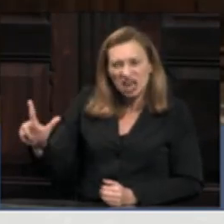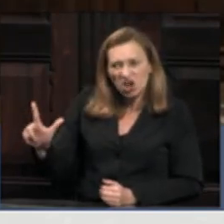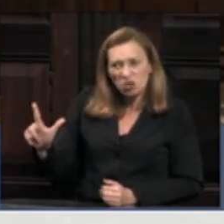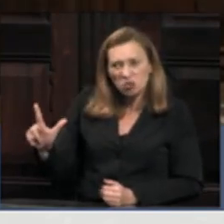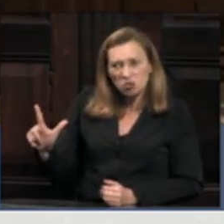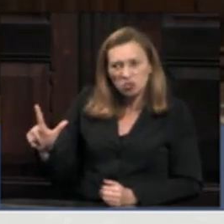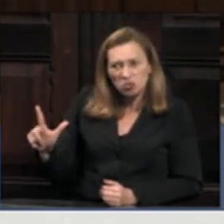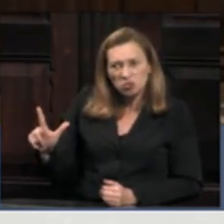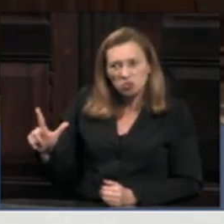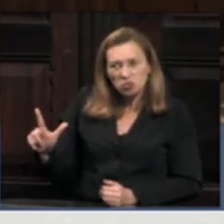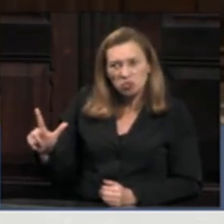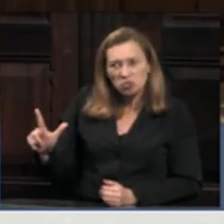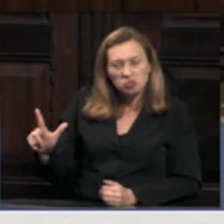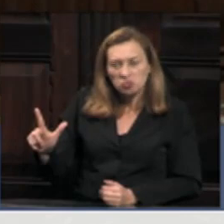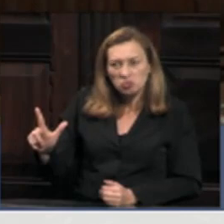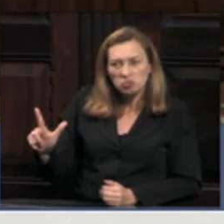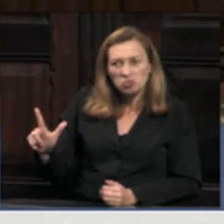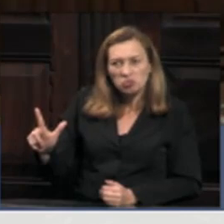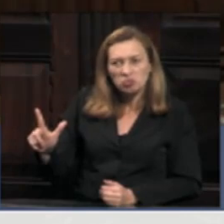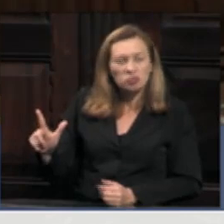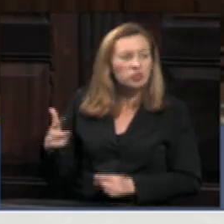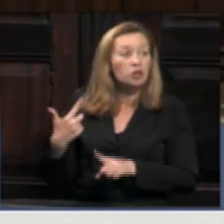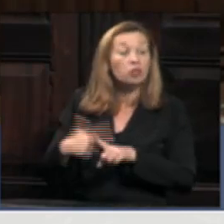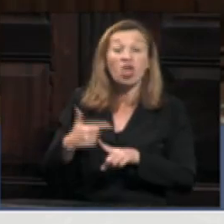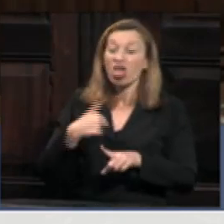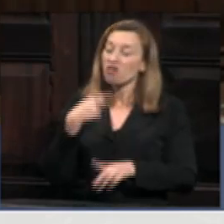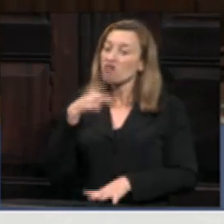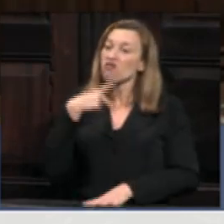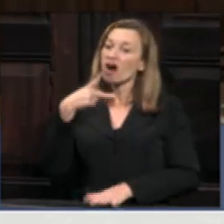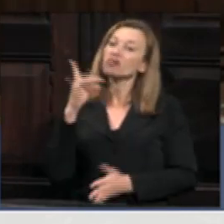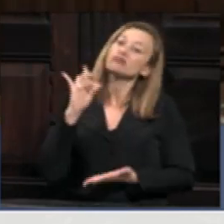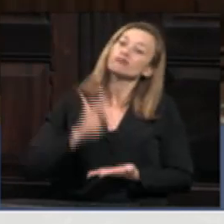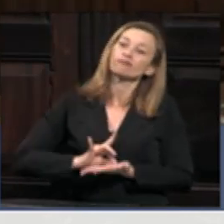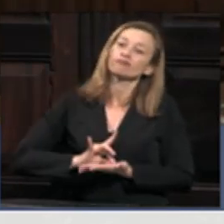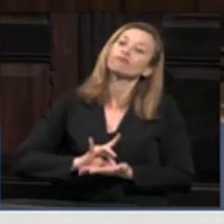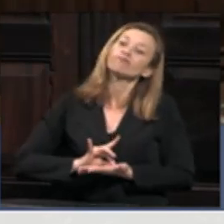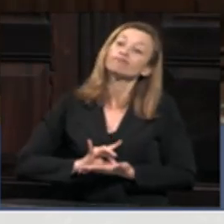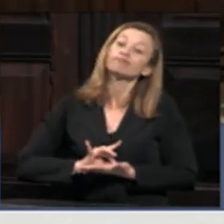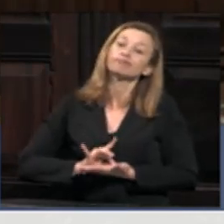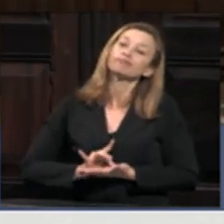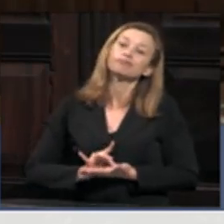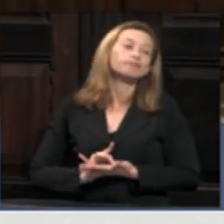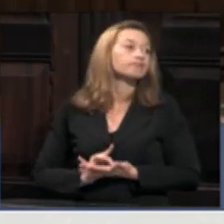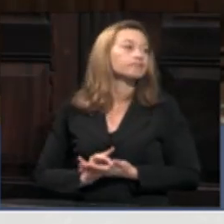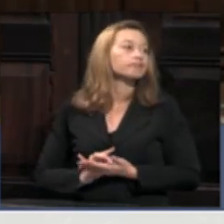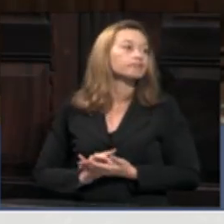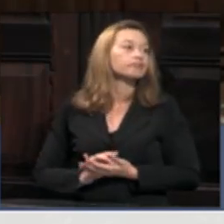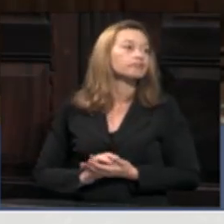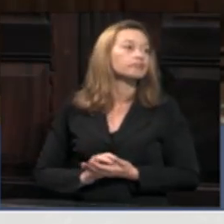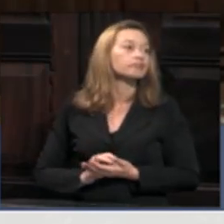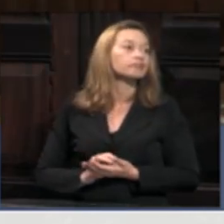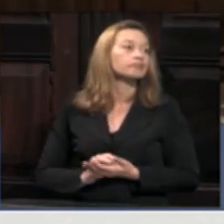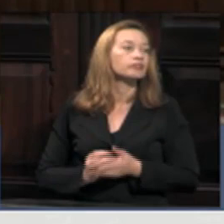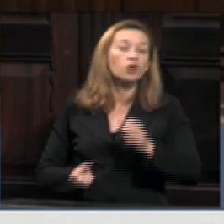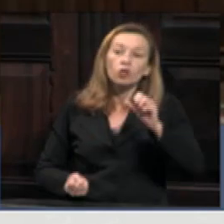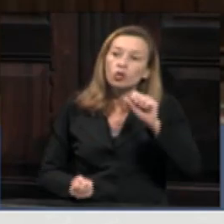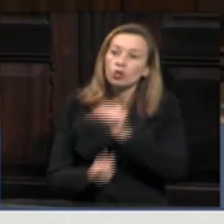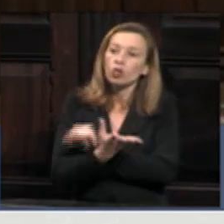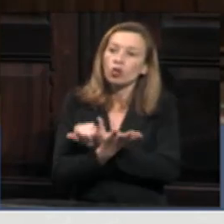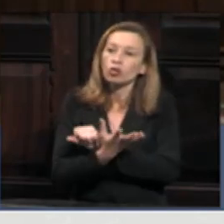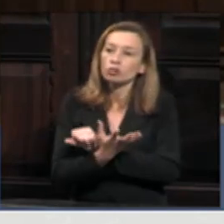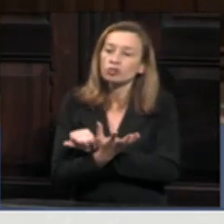Até porque, digo e reafirmo, que a corrupção